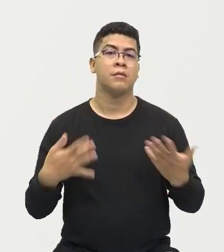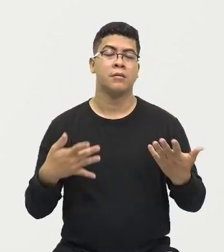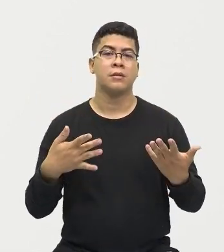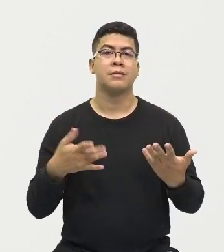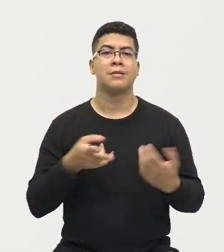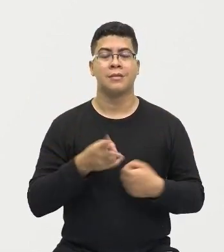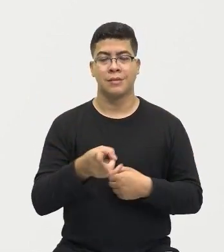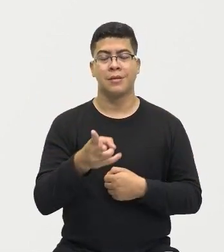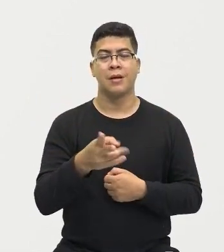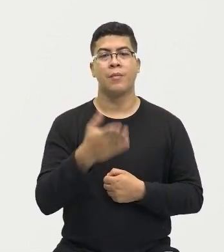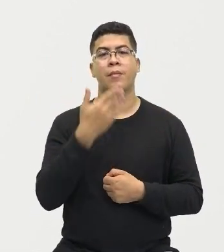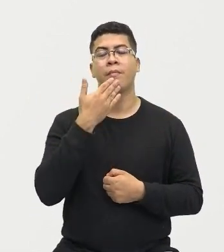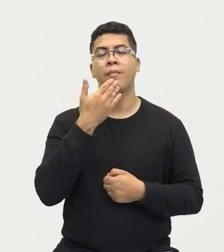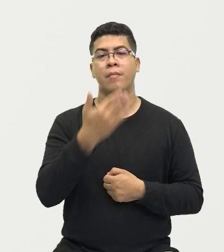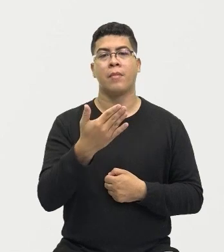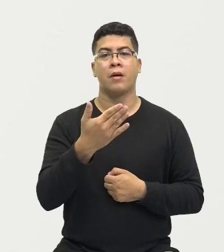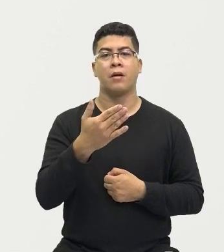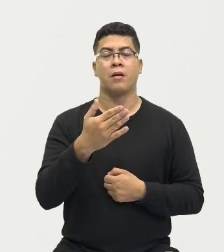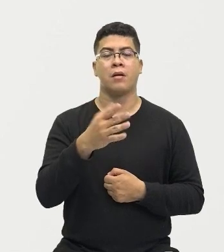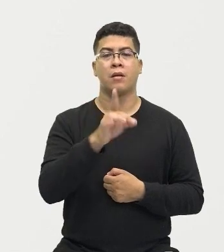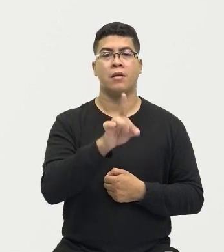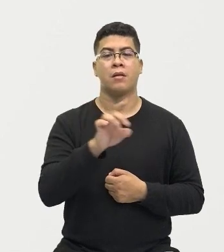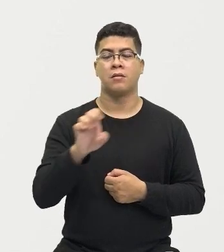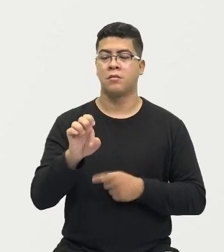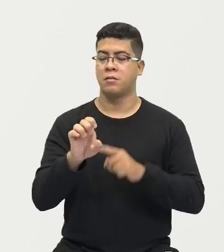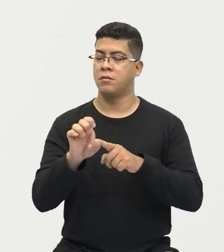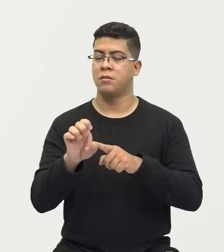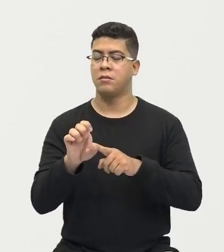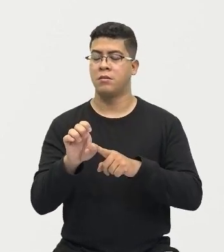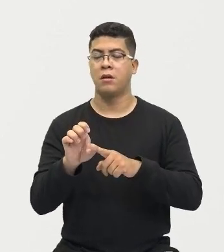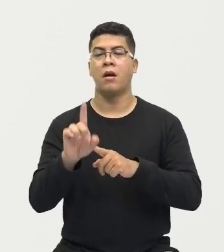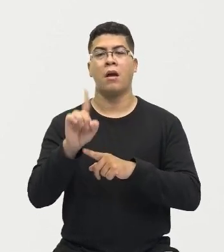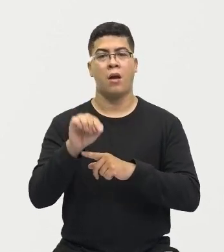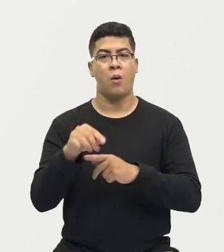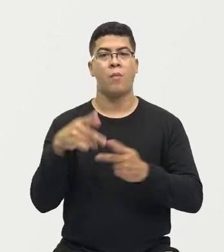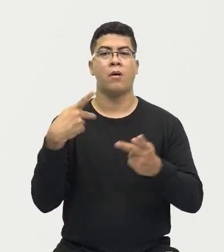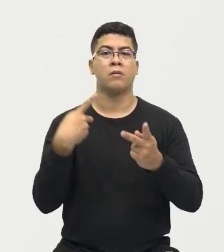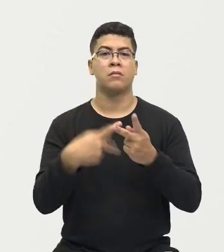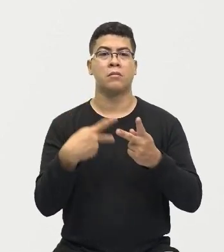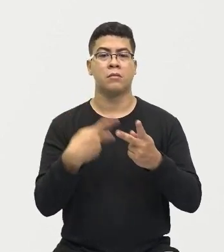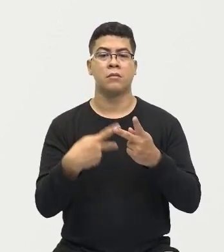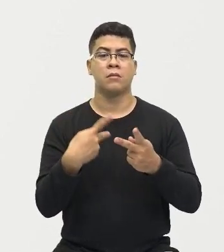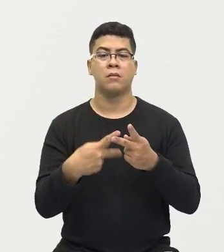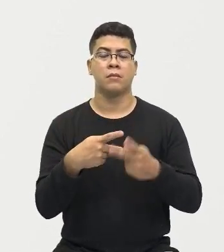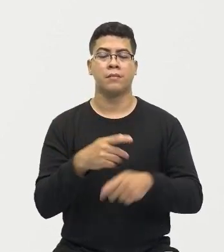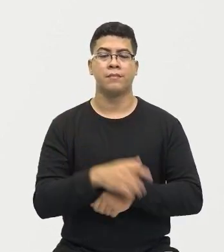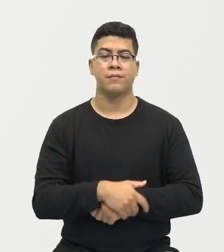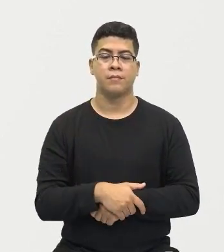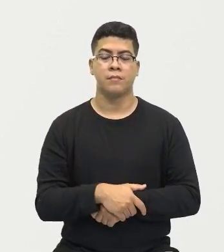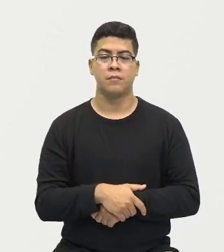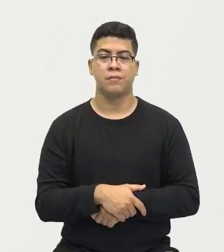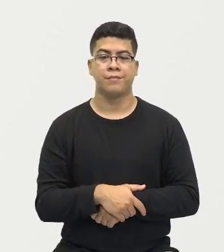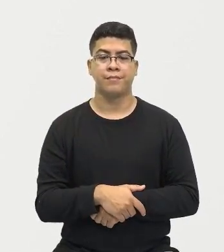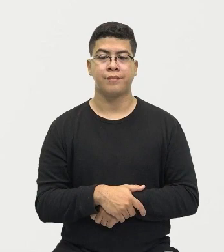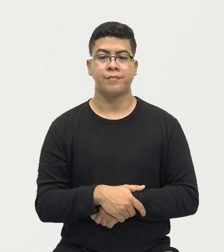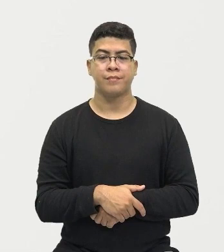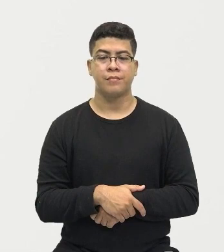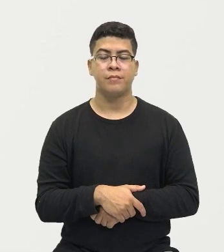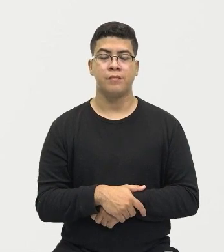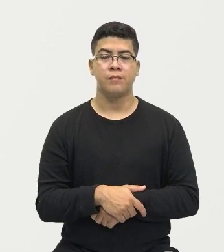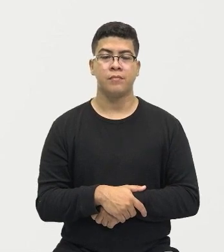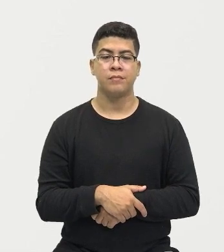preposição. Se pede preposição, ele é um verbo transitivo indireto, porque ele vai indiretamente ao